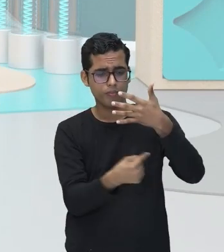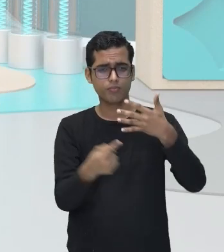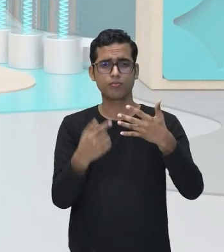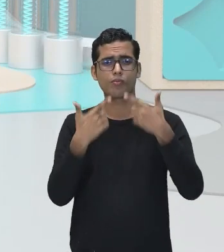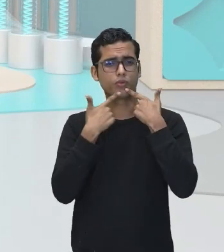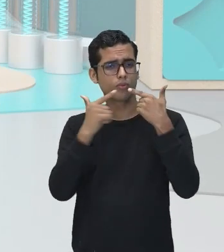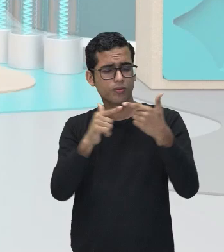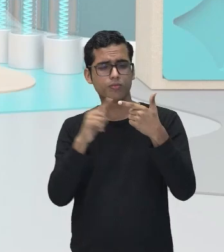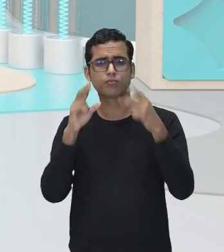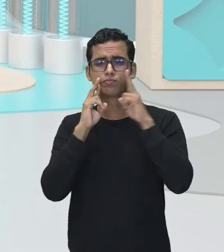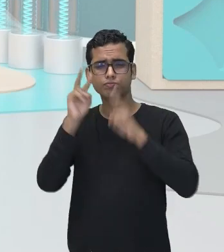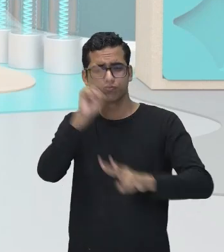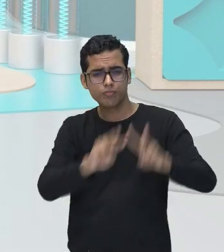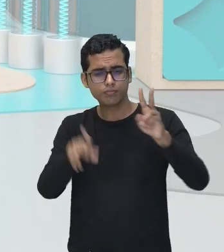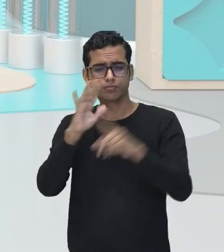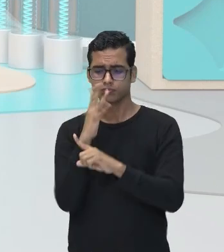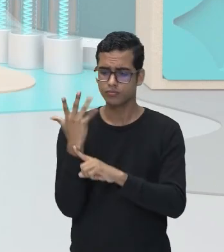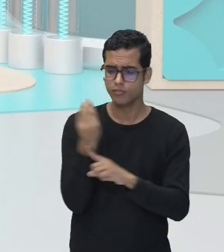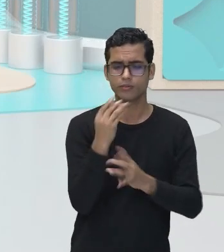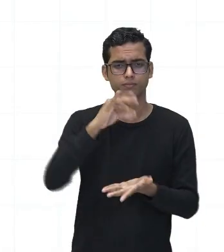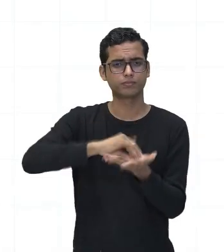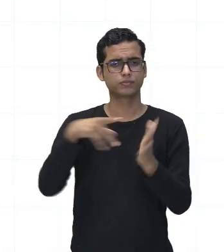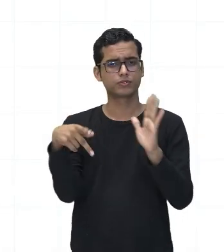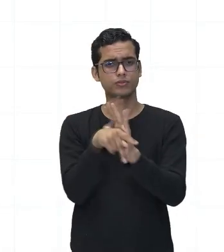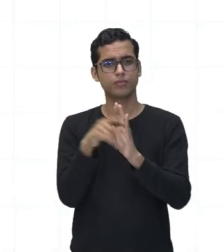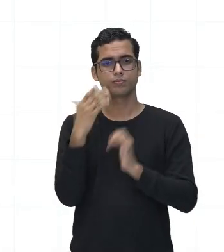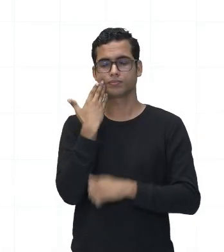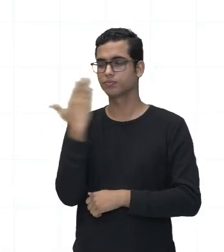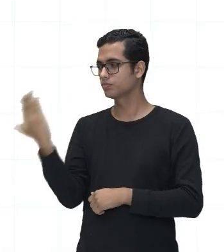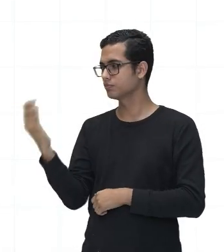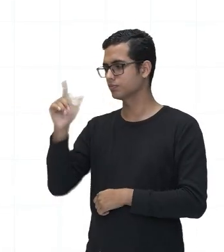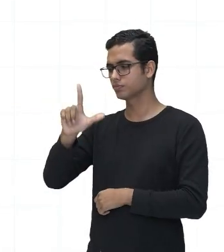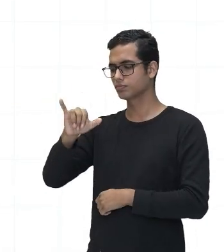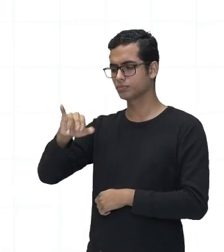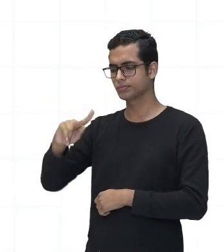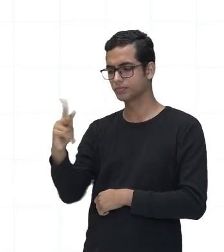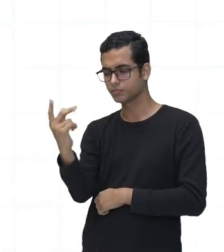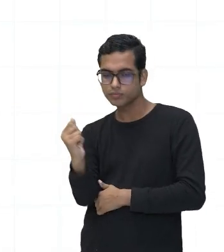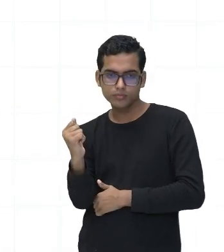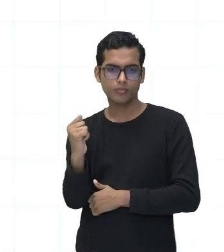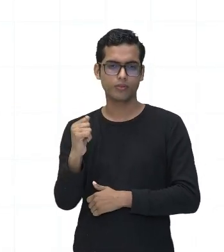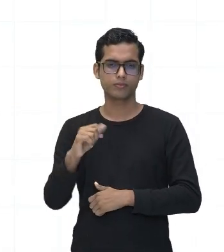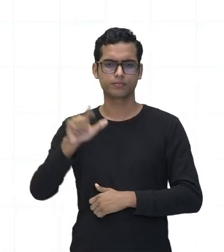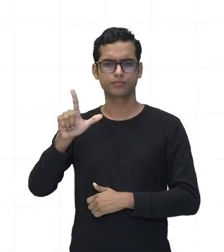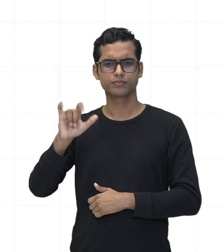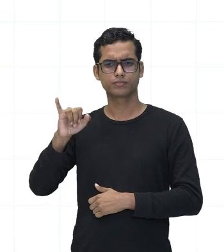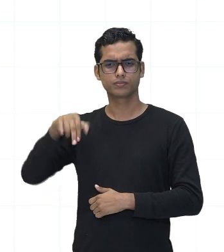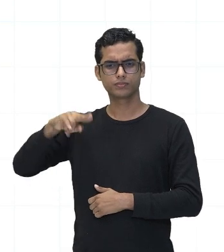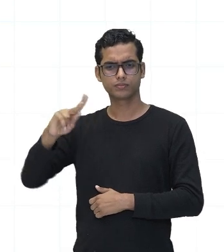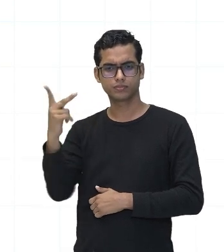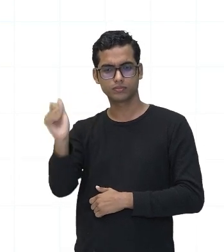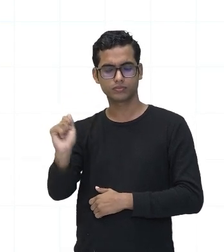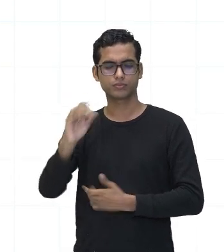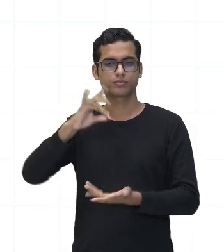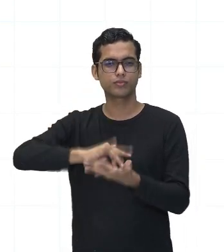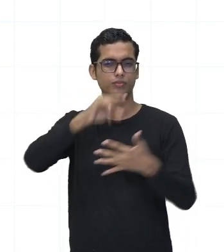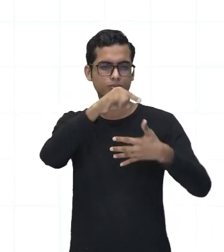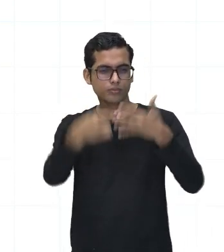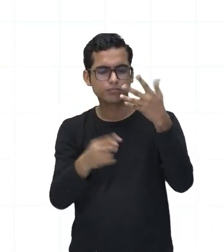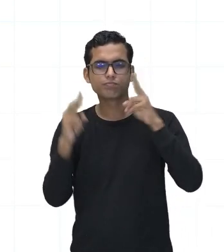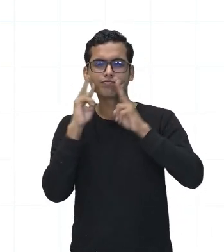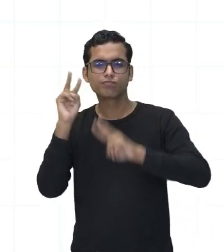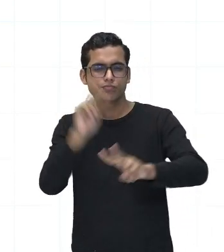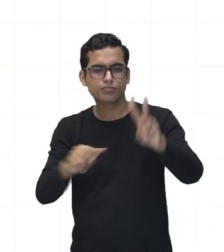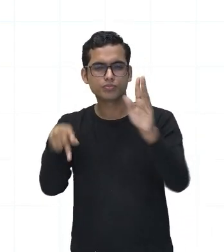nas artes plásticas, que é a linha. Bem, a linha é um dos elementos visuais da